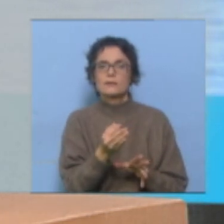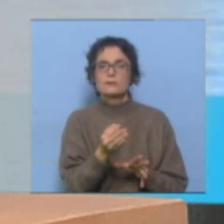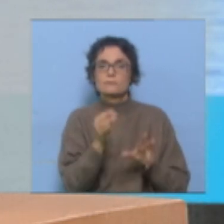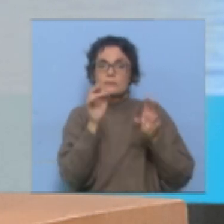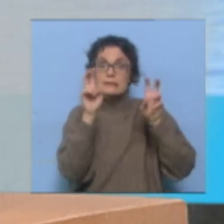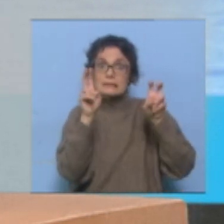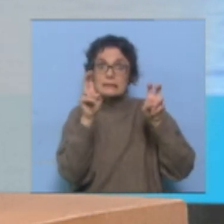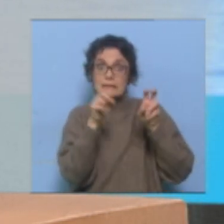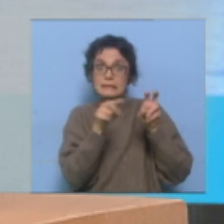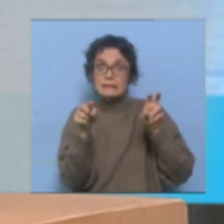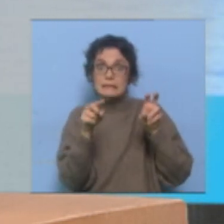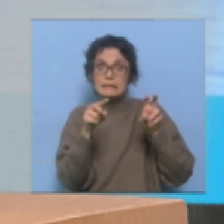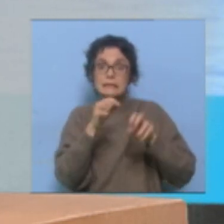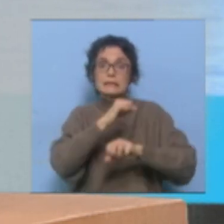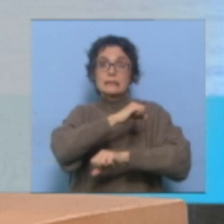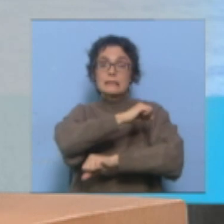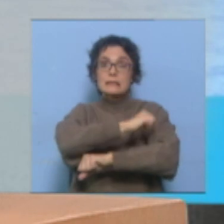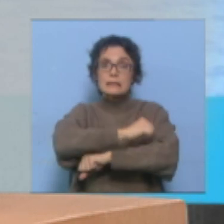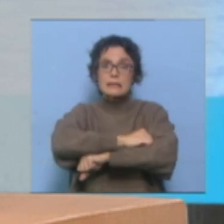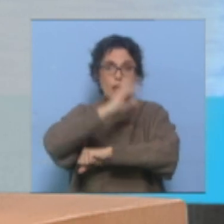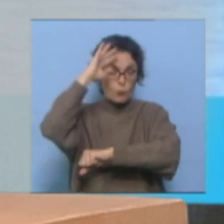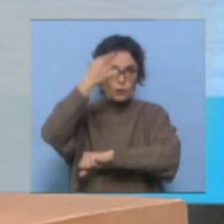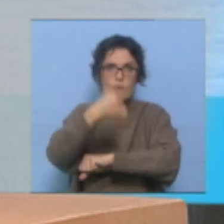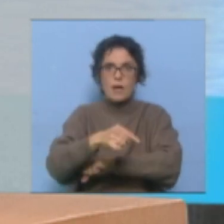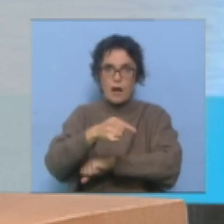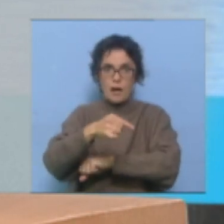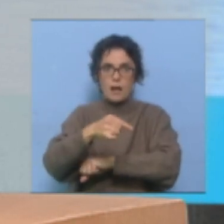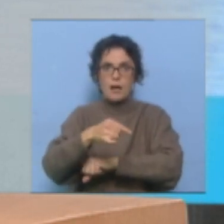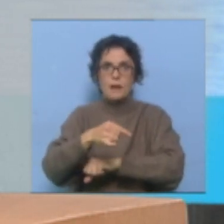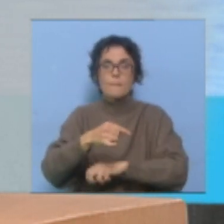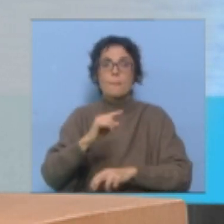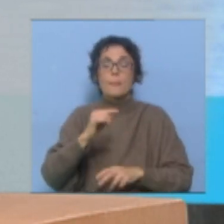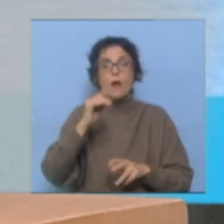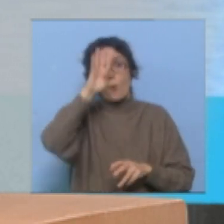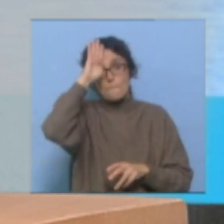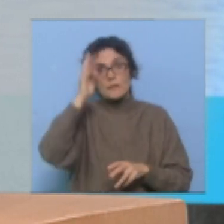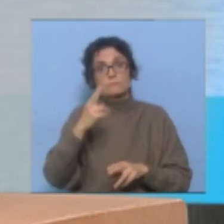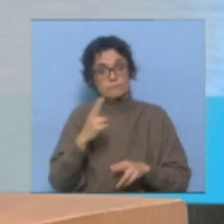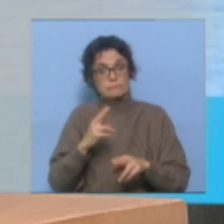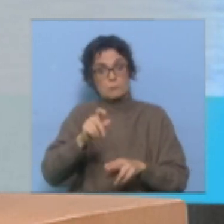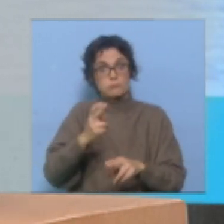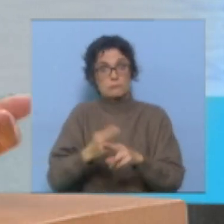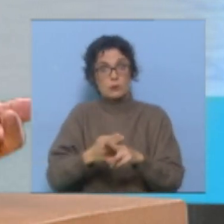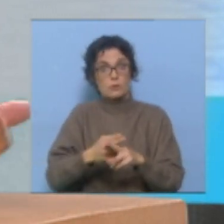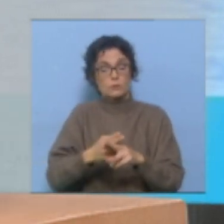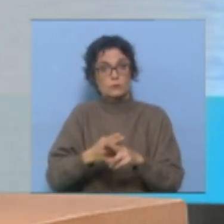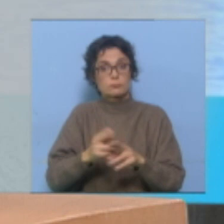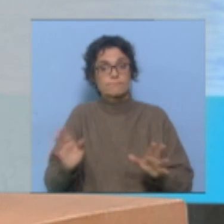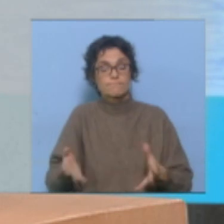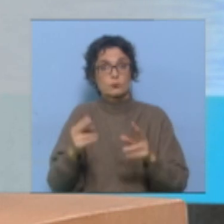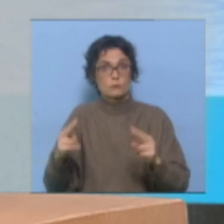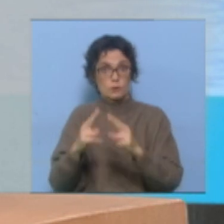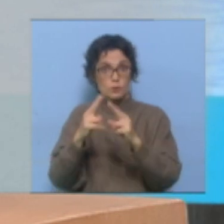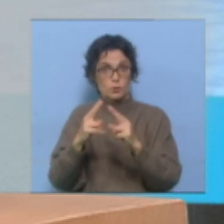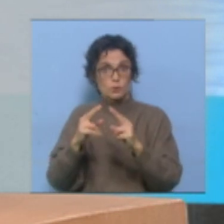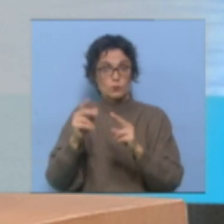Janelas com Horizonte, o Papa promoveu em em Roma, um encontro no mês de novembro